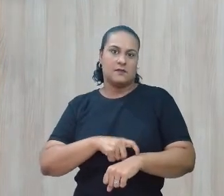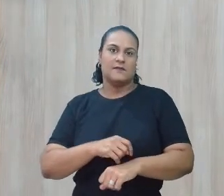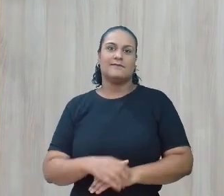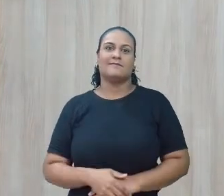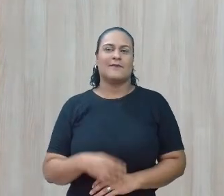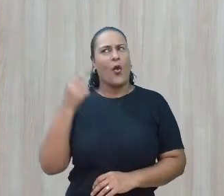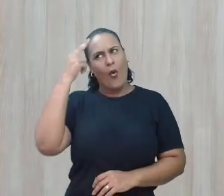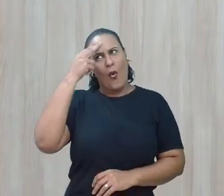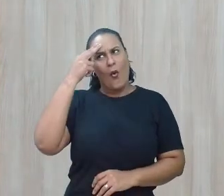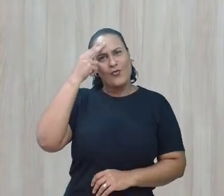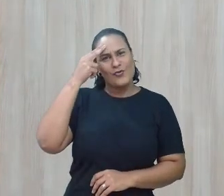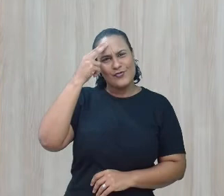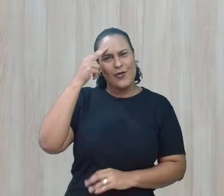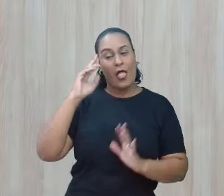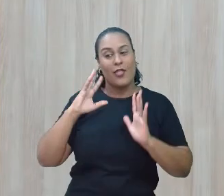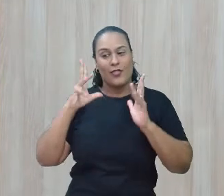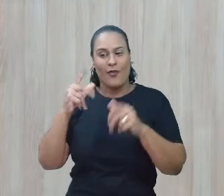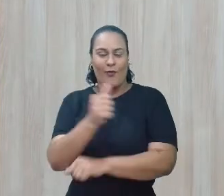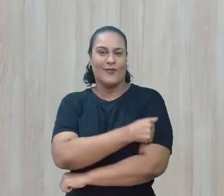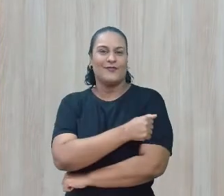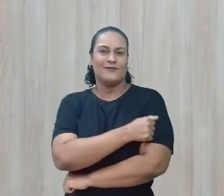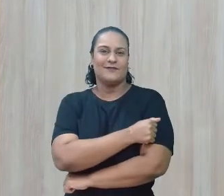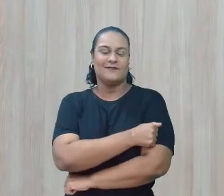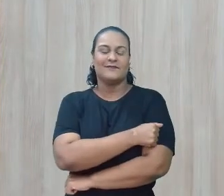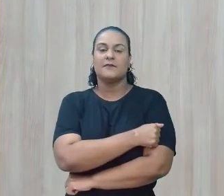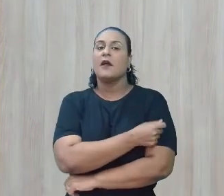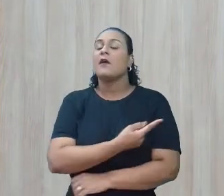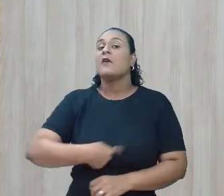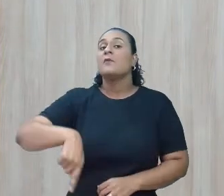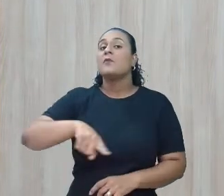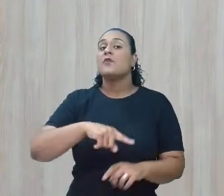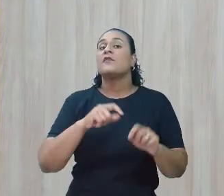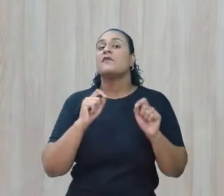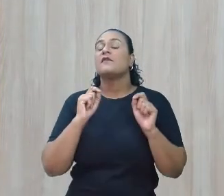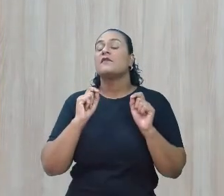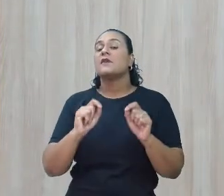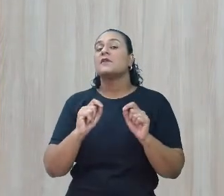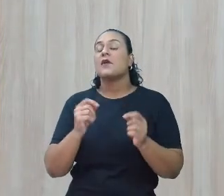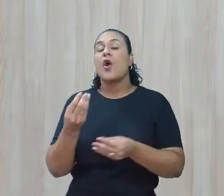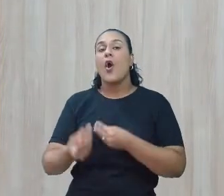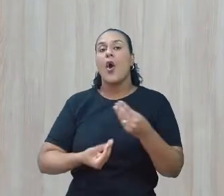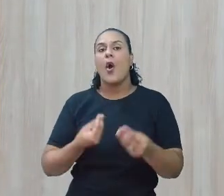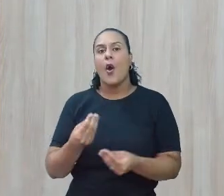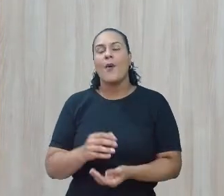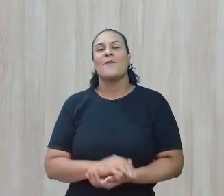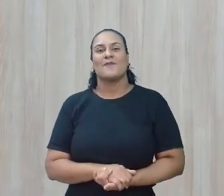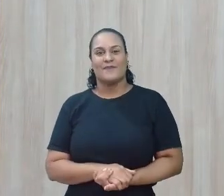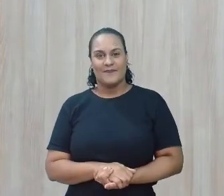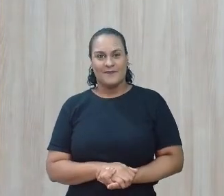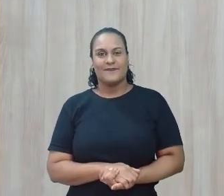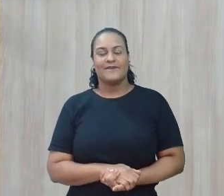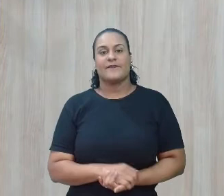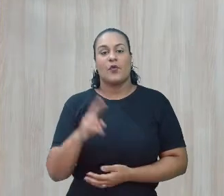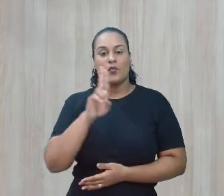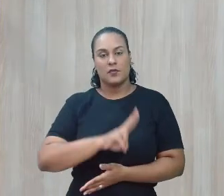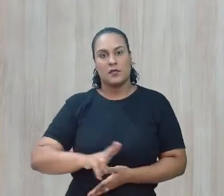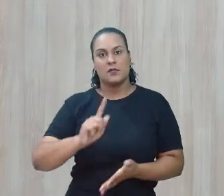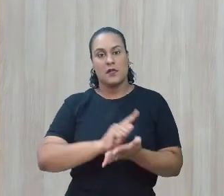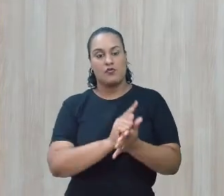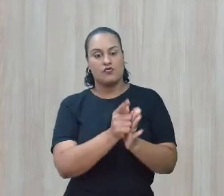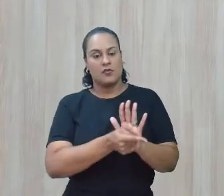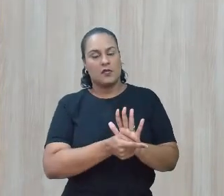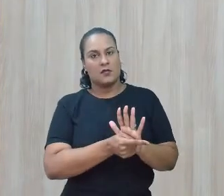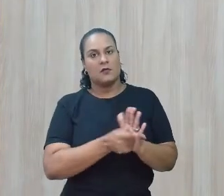estudante. E aí vocês podem fazê-lo através de que gênero? Da carta aberta. Então vocês poderiam